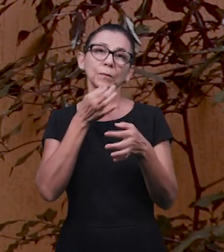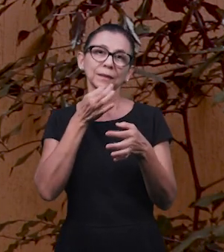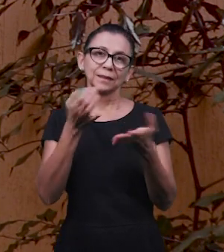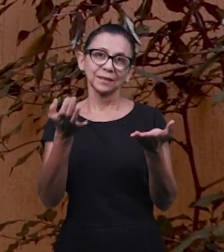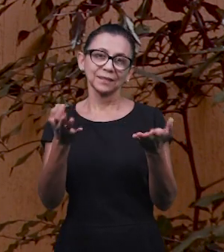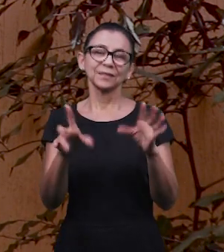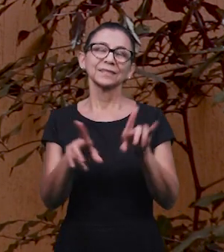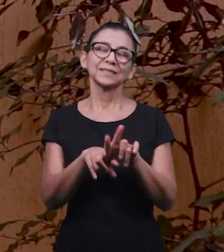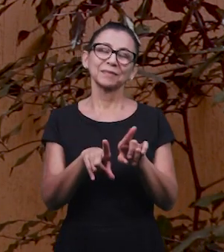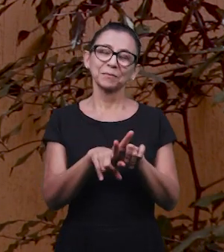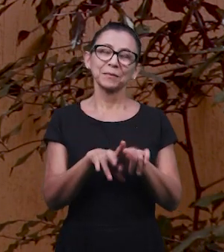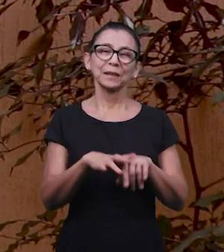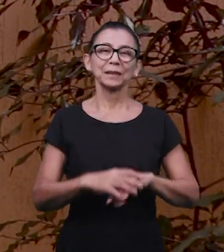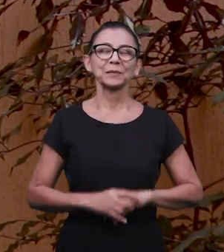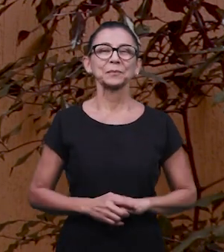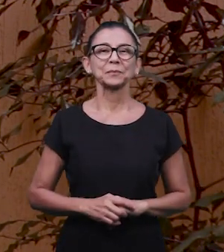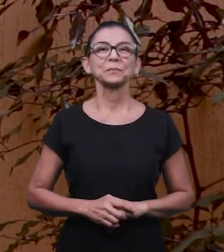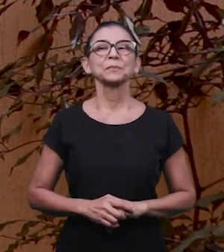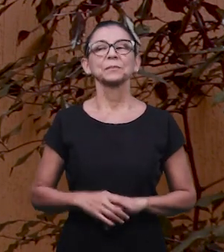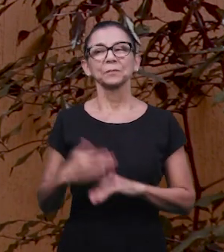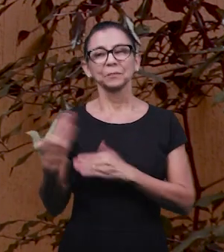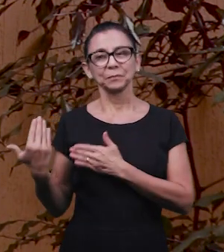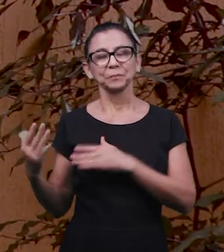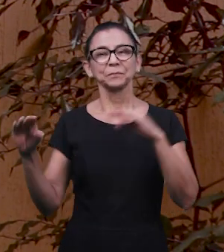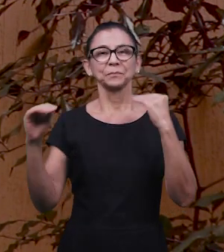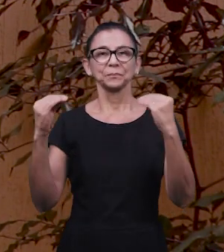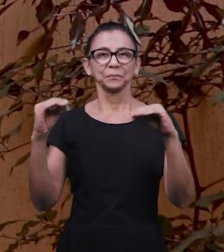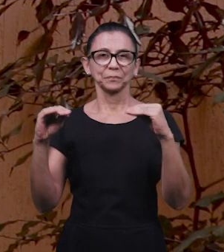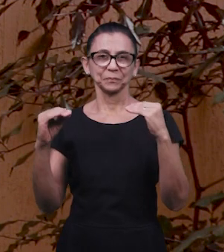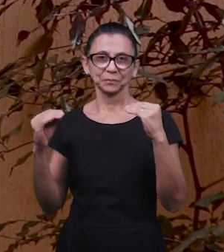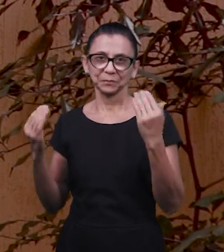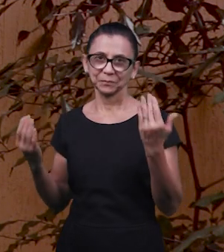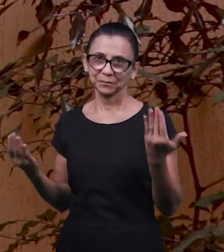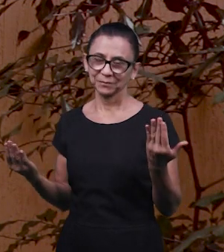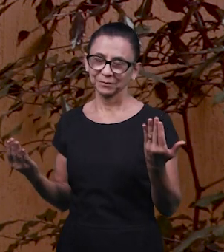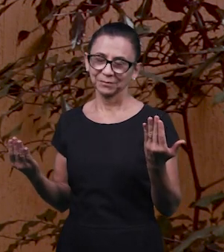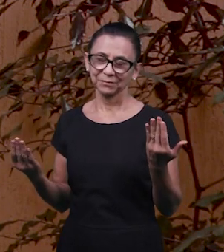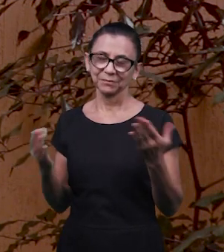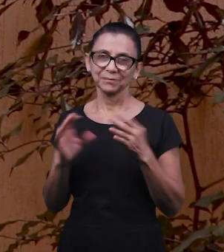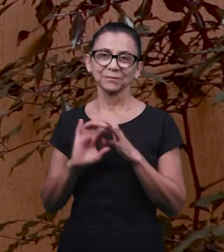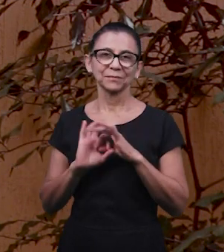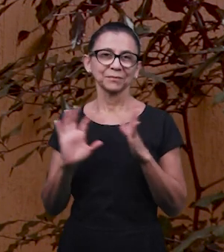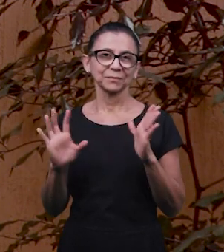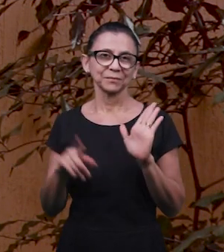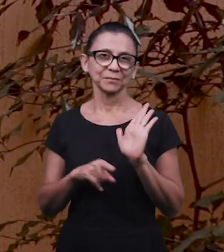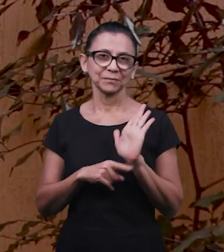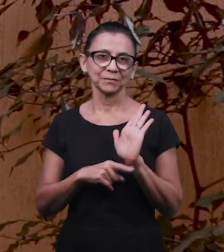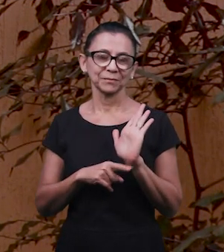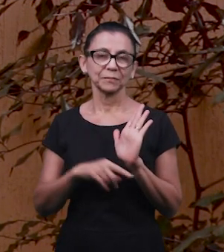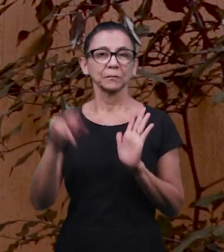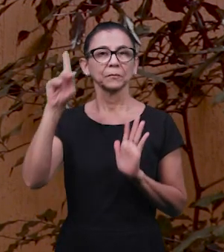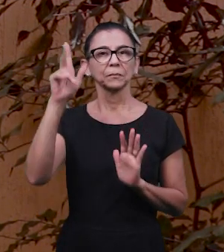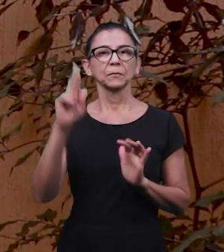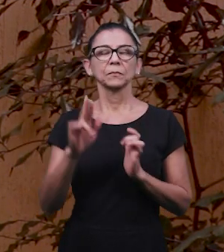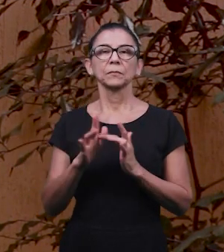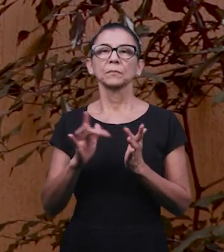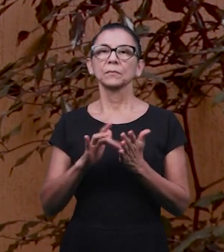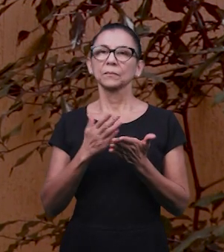nível 1, nível 2 e nível 3. Mais uma vez, deixamos à disposição dos irmãos o e-mail